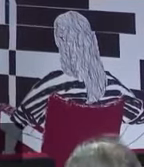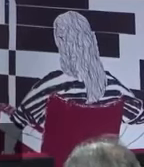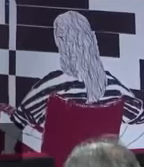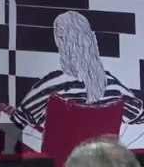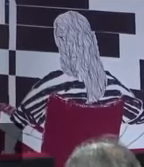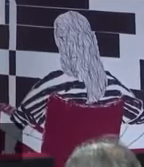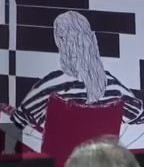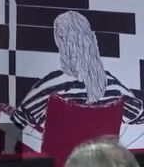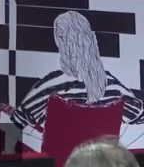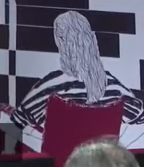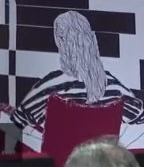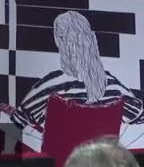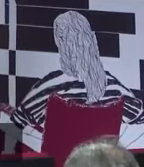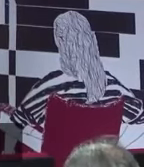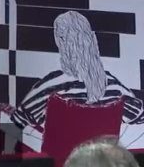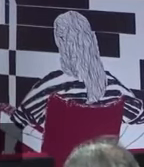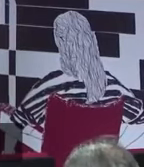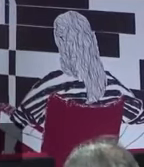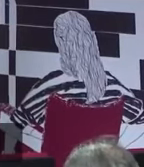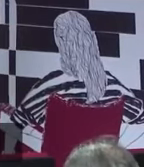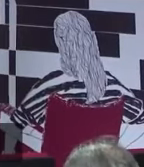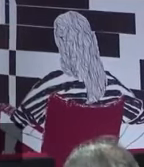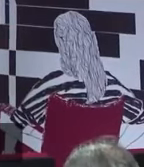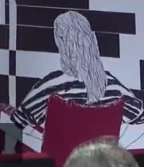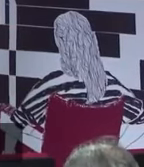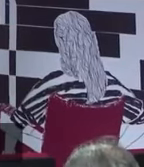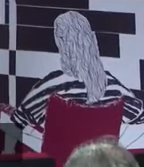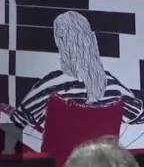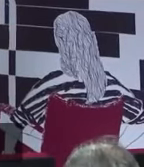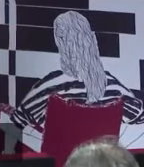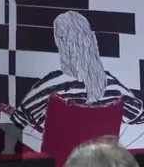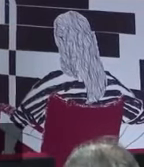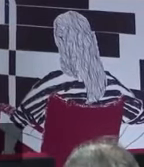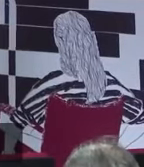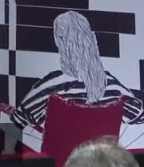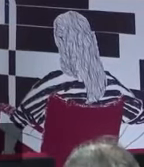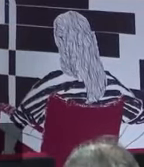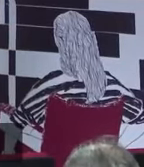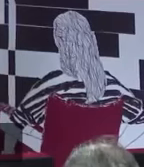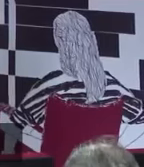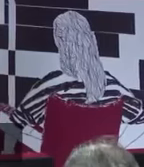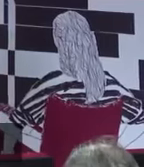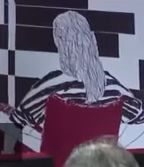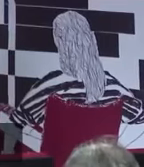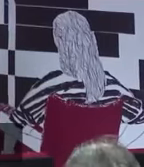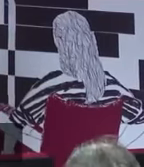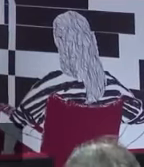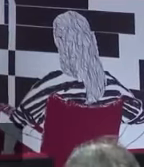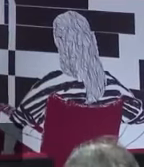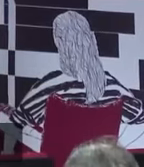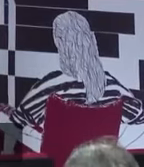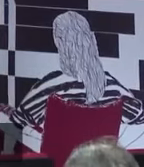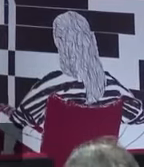Estou de pé de frente para as cadeiras do auditório e atrás de mim, ao meu lado direito, temos a mesa onde se sentam as autoridades.